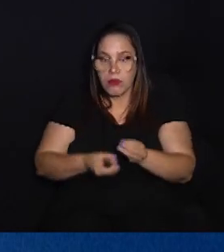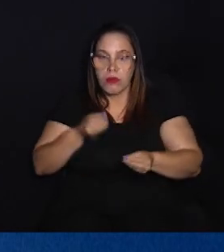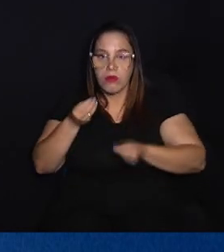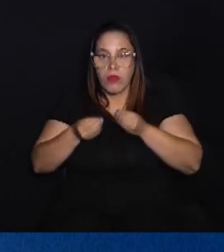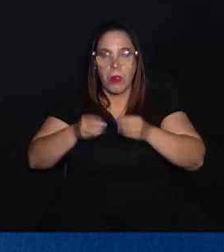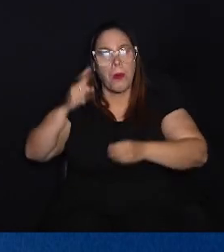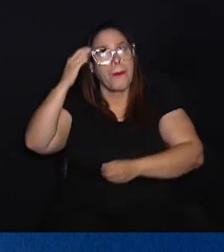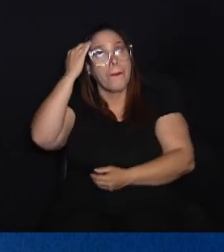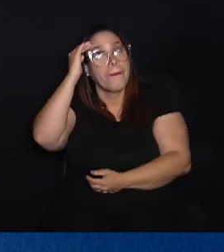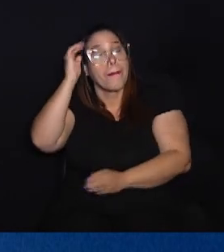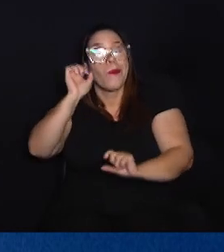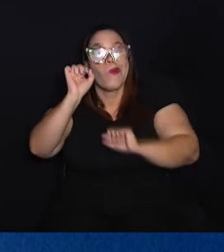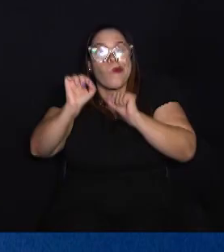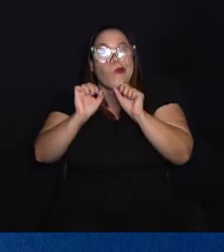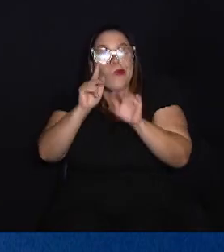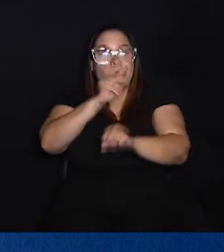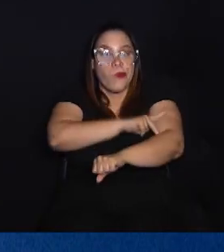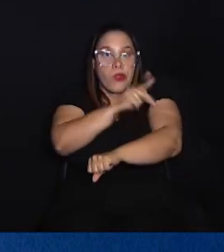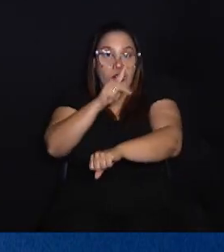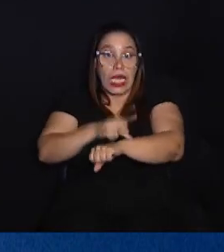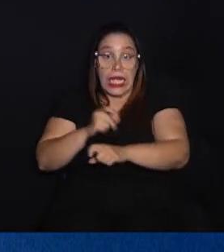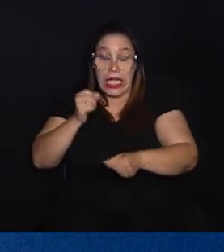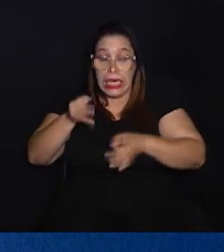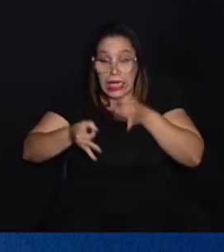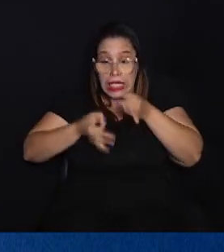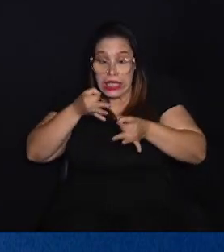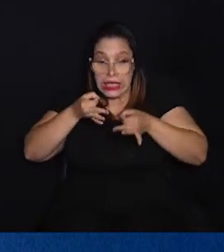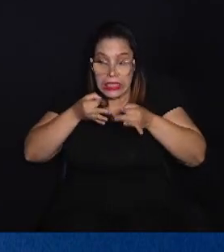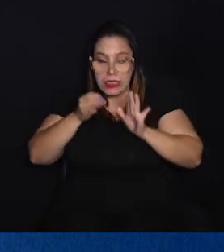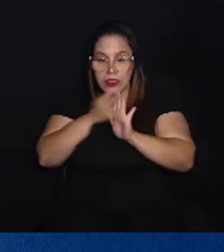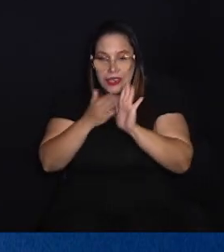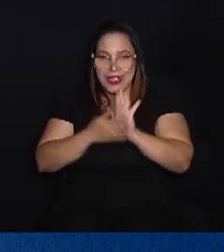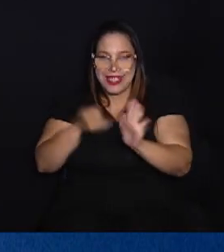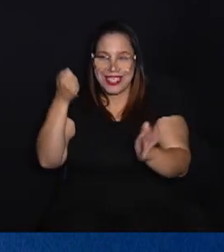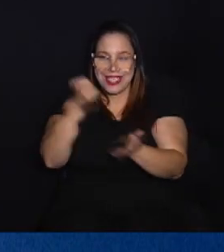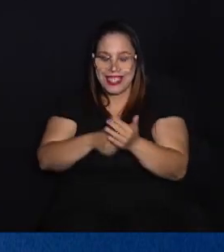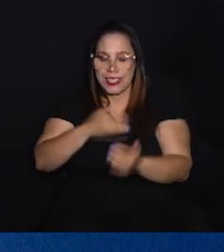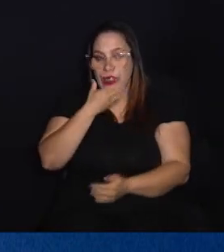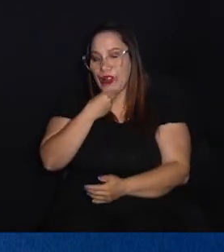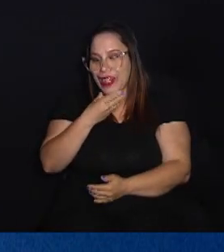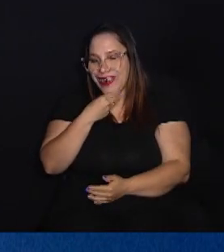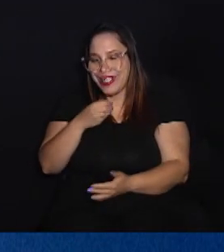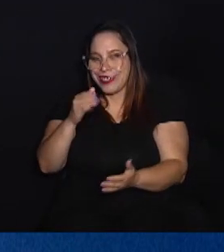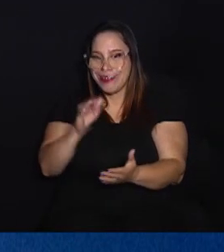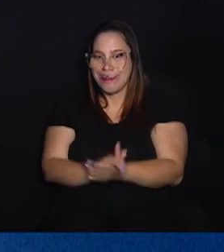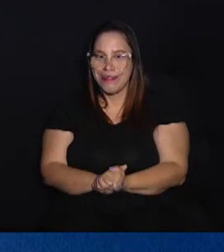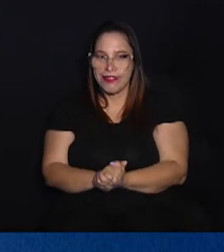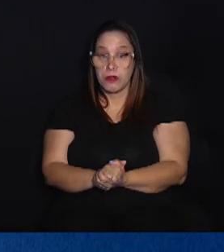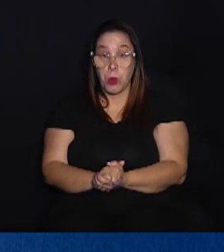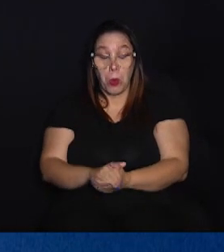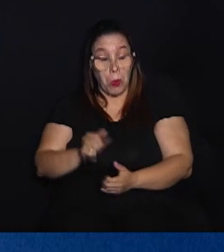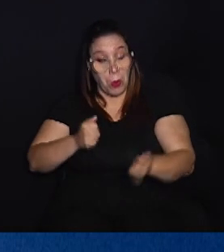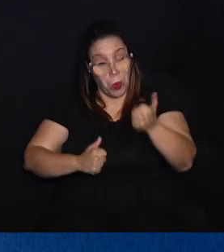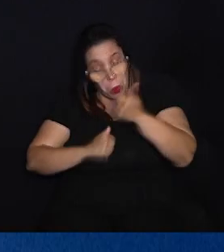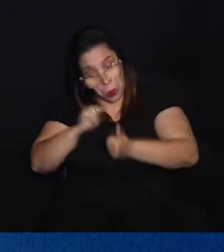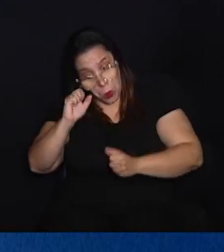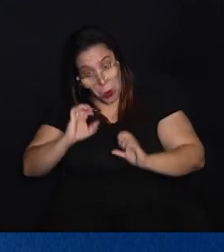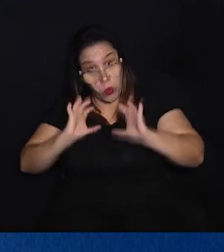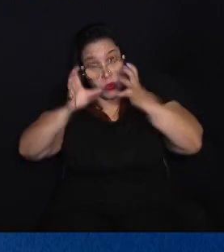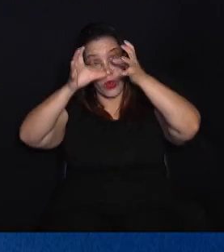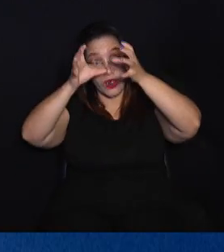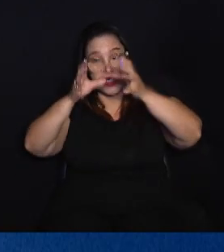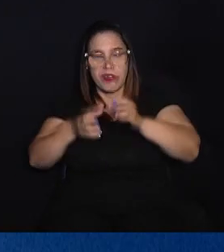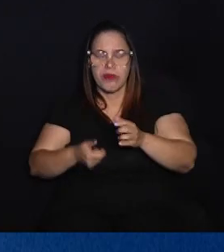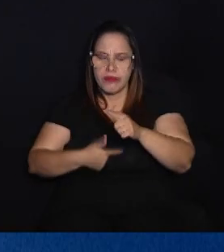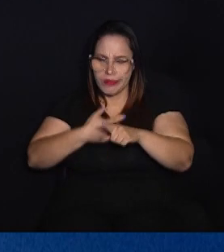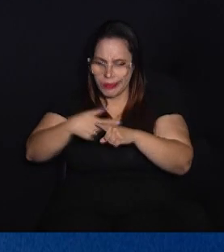entenda melhor o que é a pedagogia crítica, metodologia defendida por Paulo Freire. No esporte, vôlei Renata